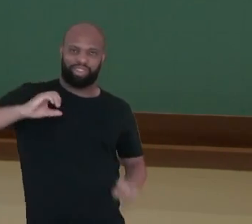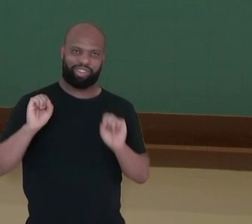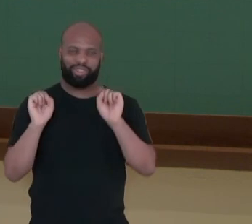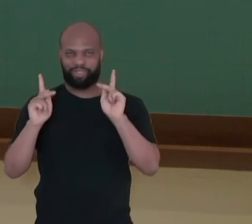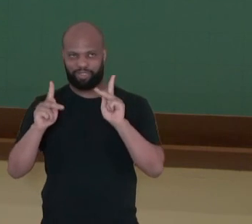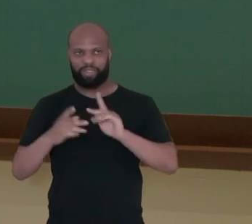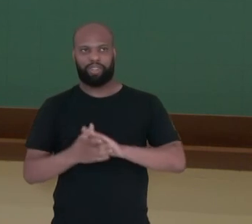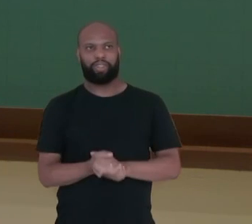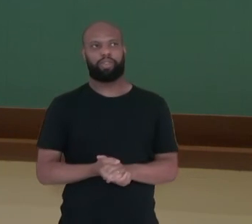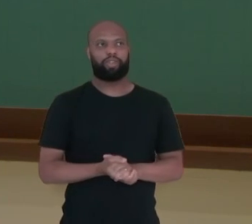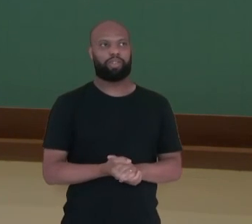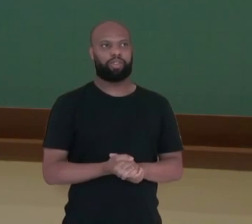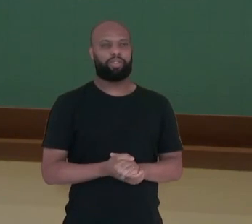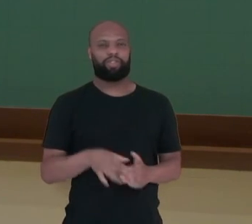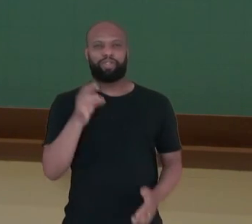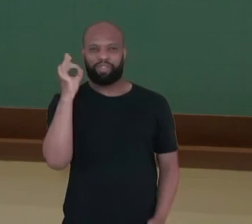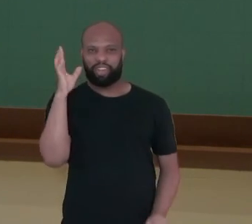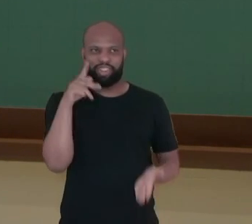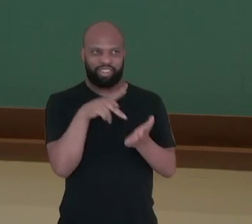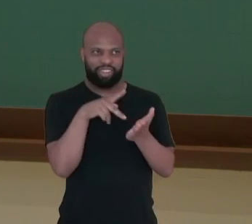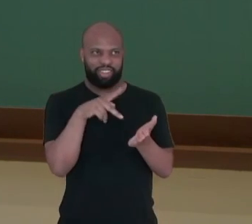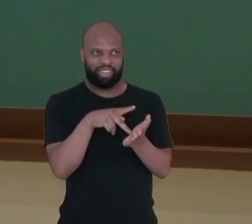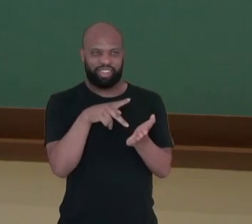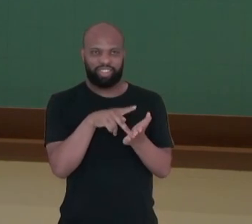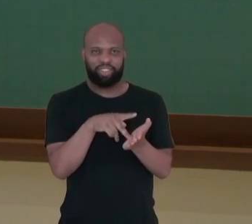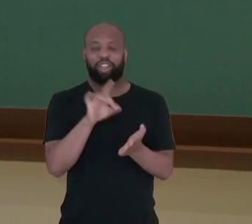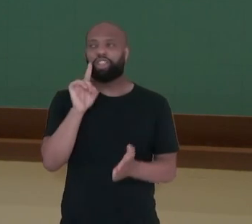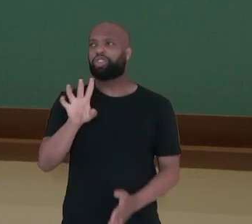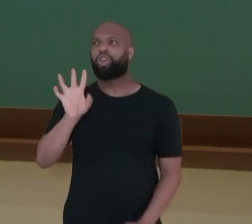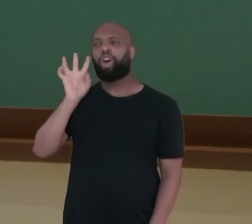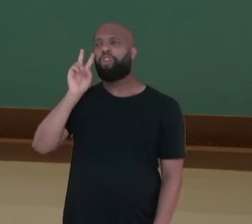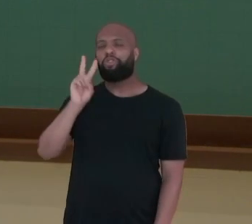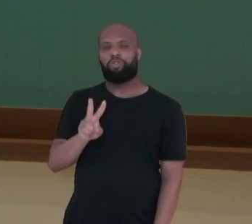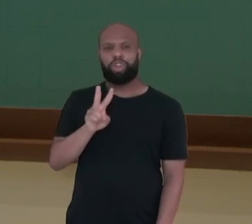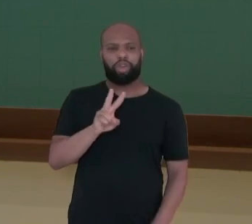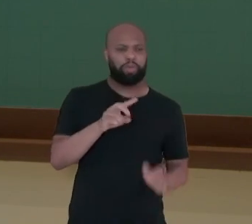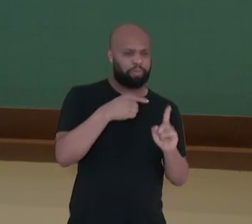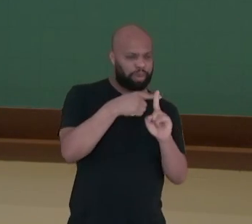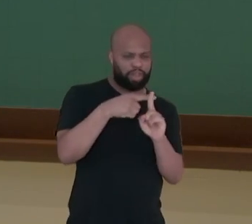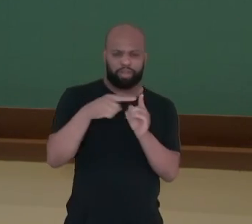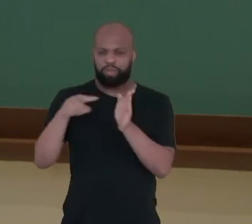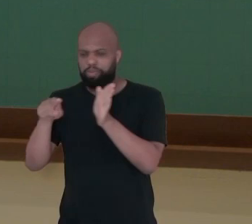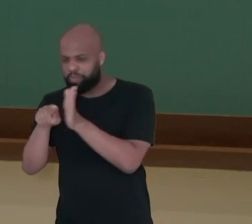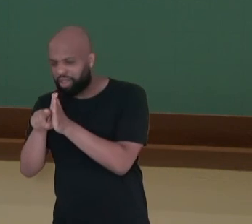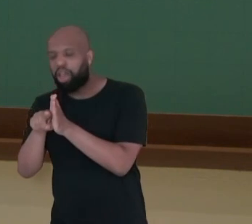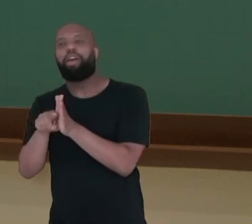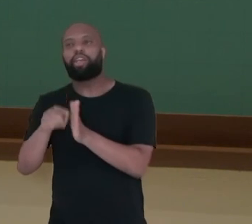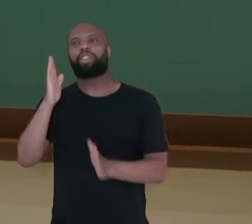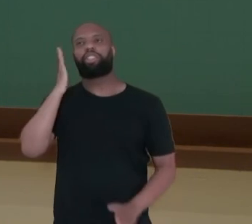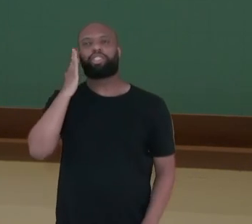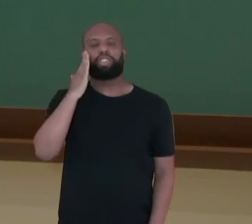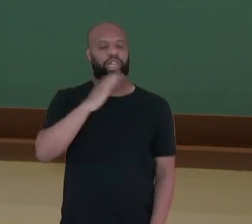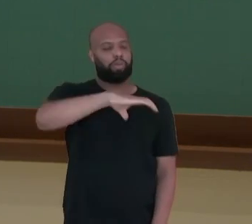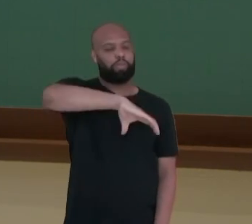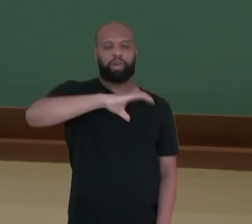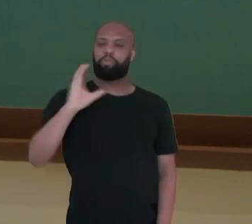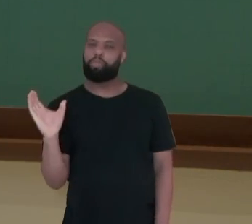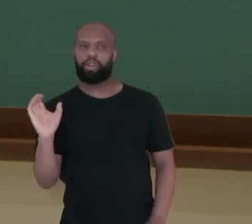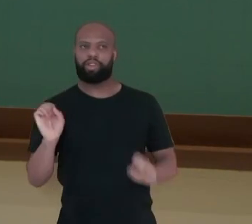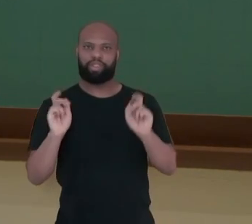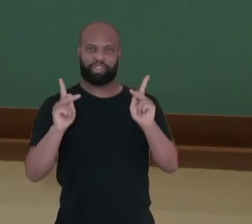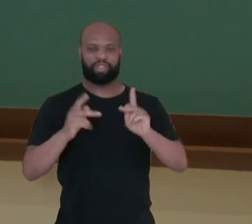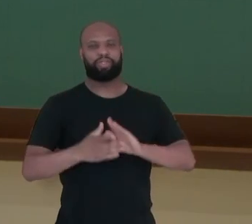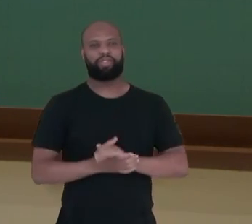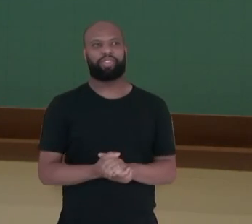para baixo. Fácil, né, gente? Só olhar um sinal sem conta. Olhou, definiu se é voltado para cima ou